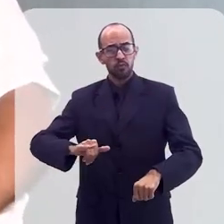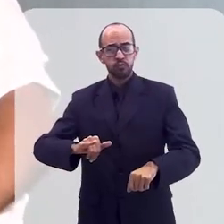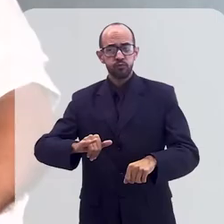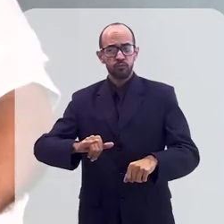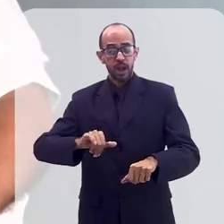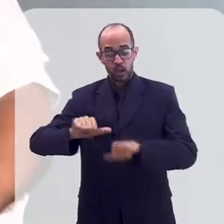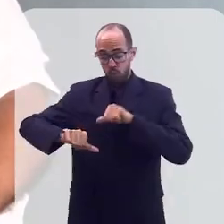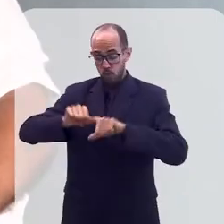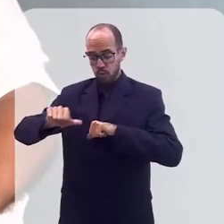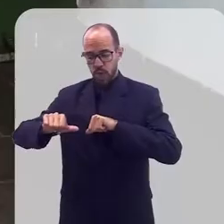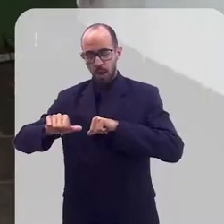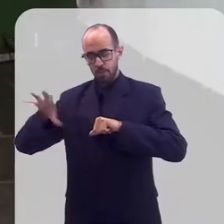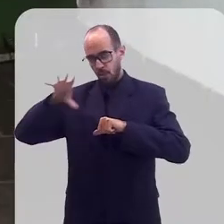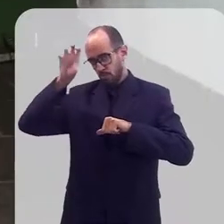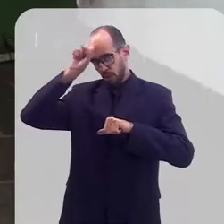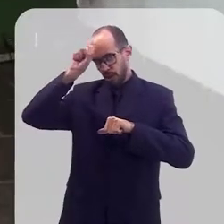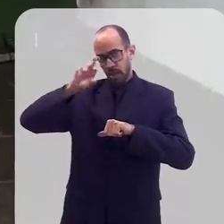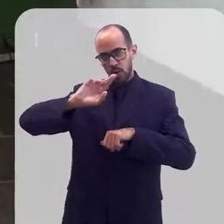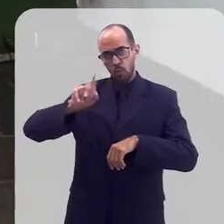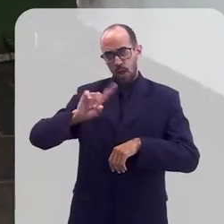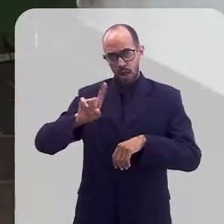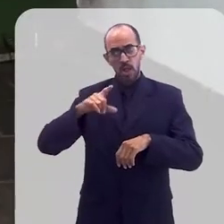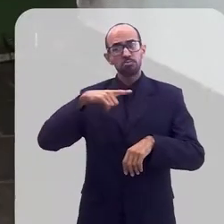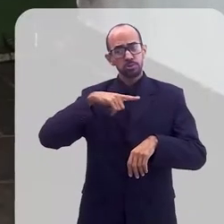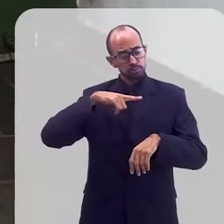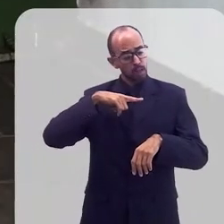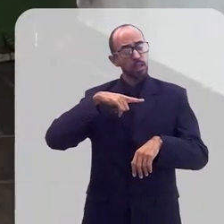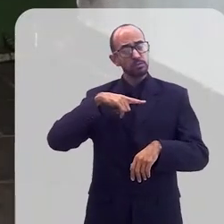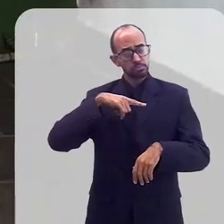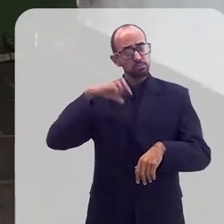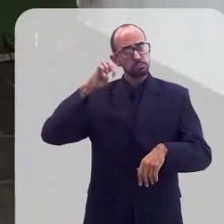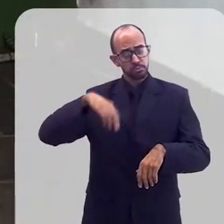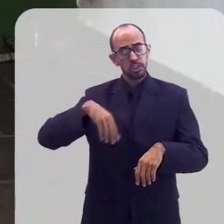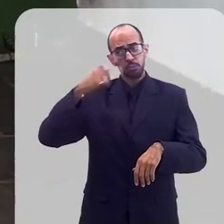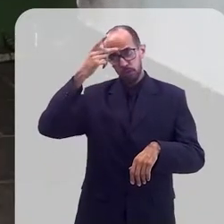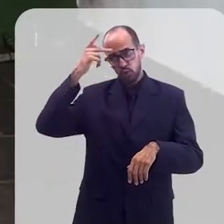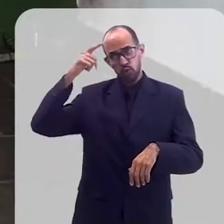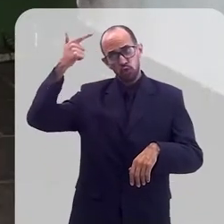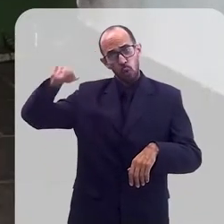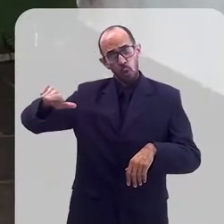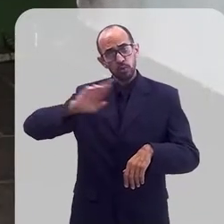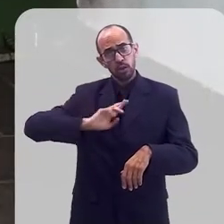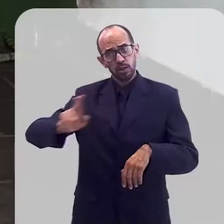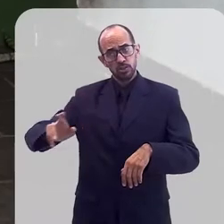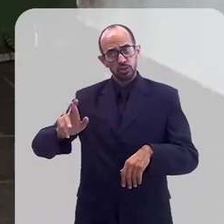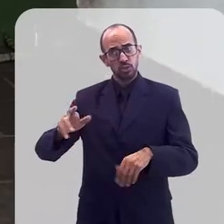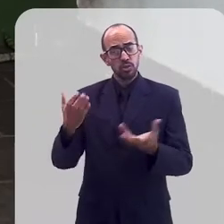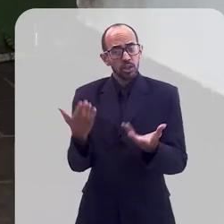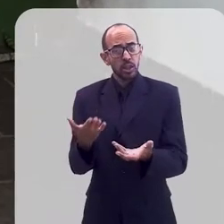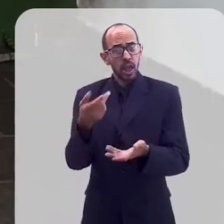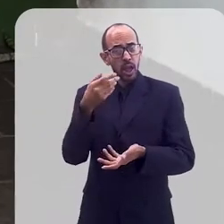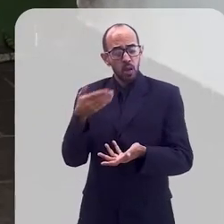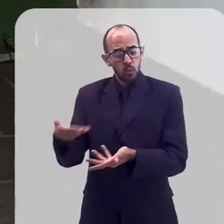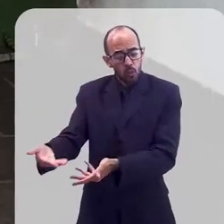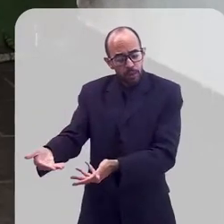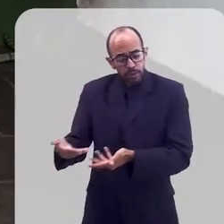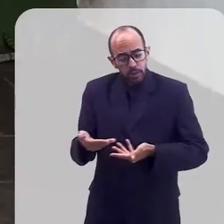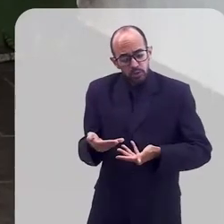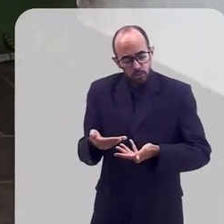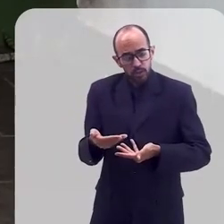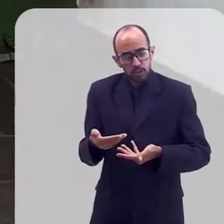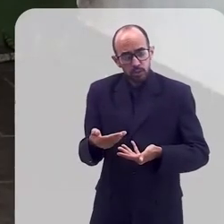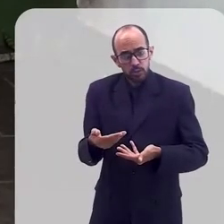umbandistas, né? Mas tem muitas pessoas de outras religiões que esperam um atendimento,